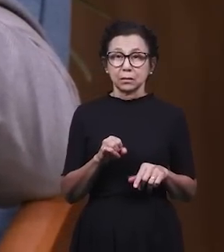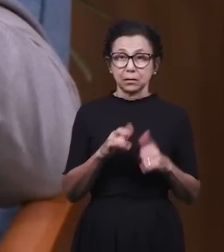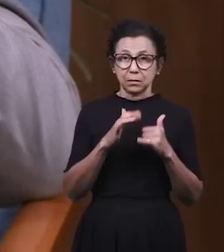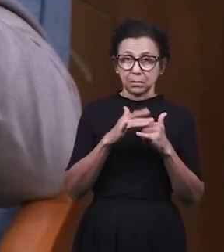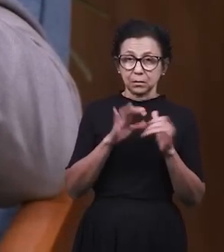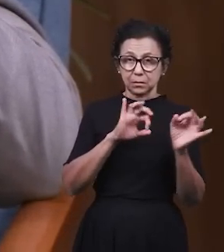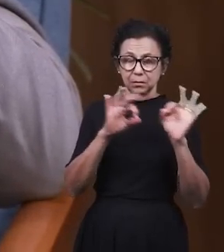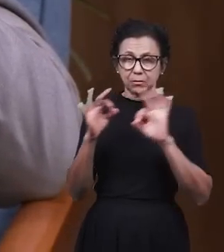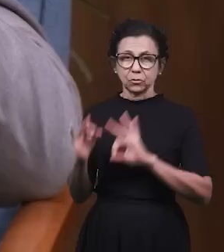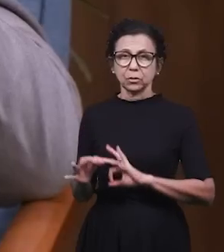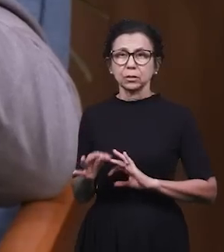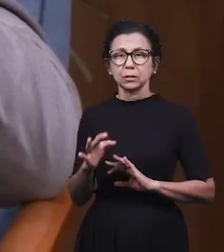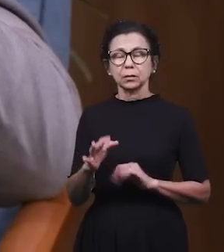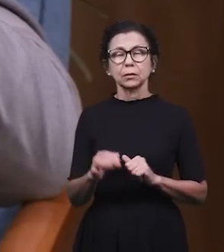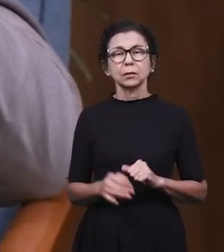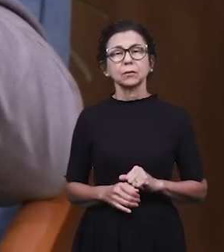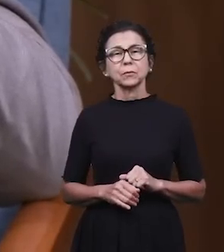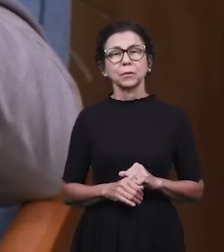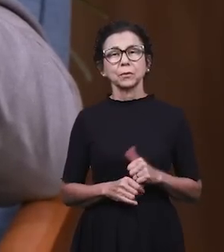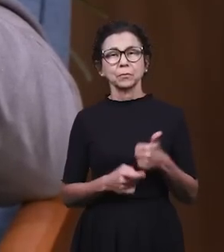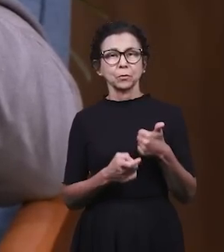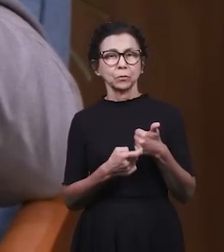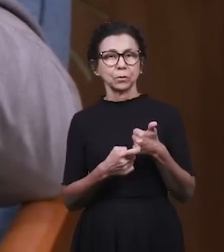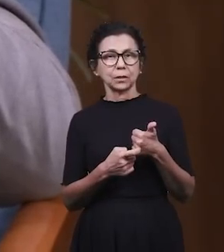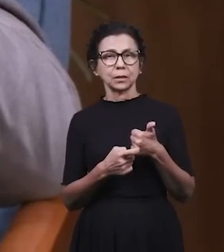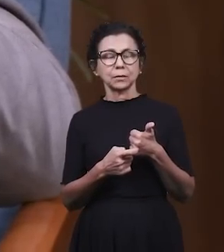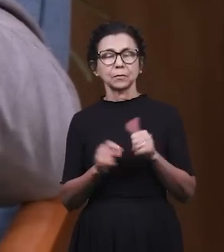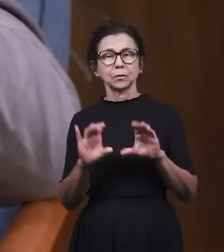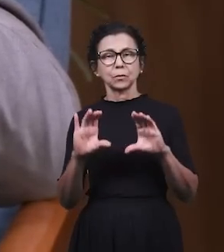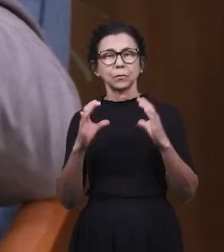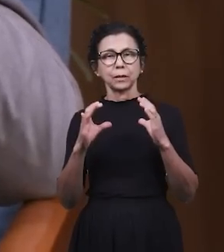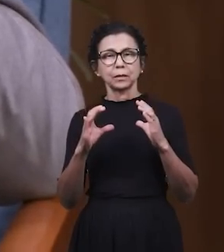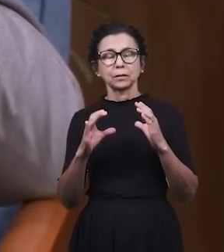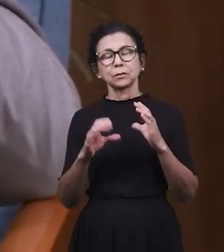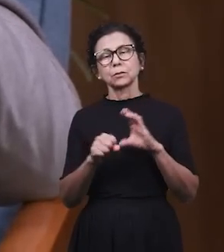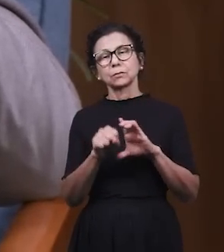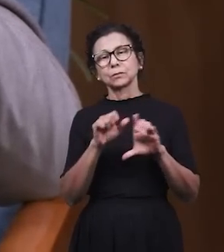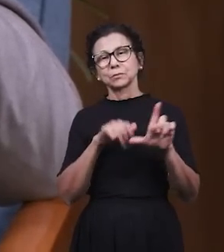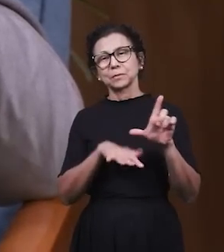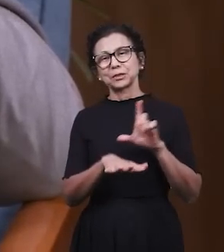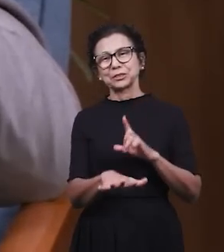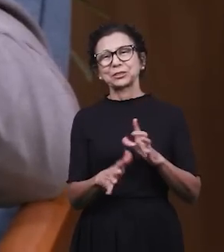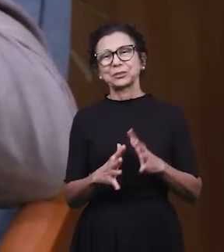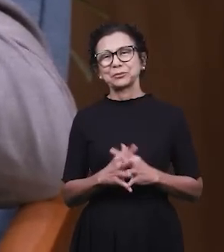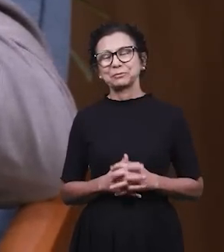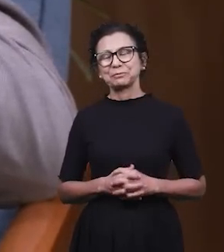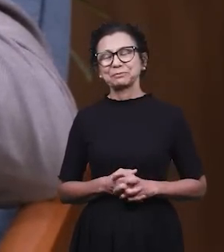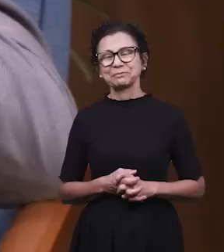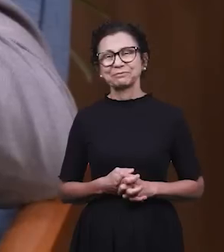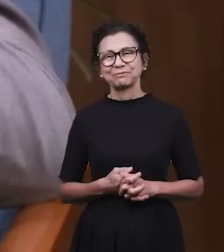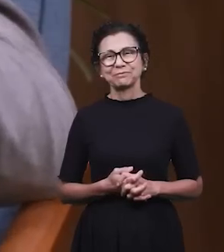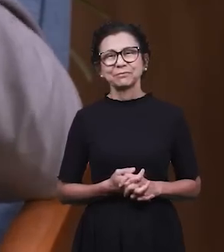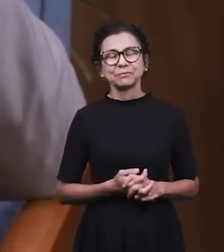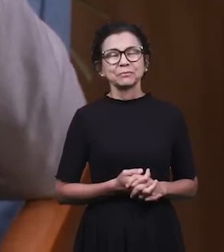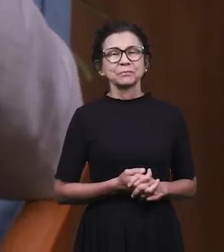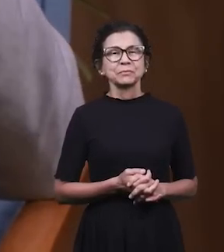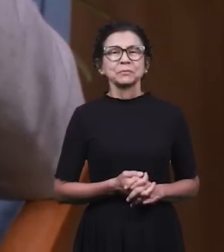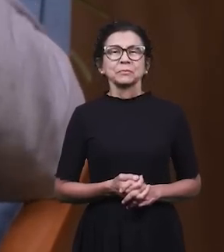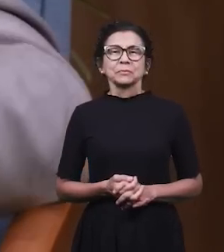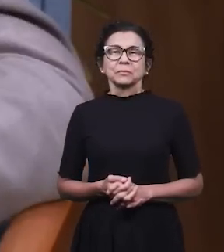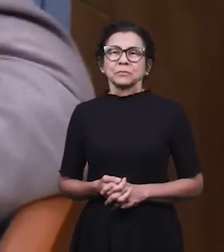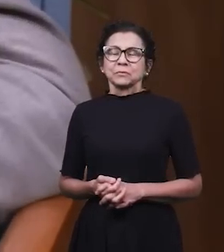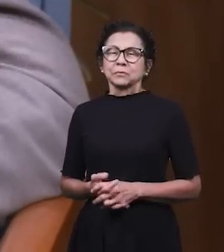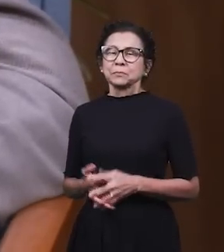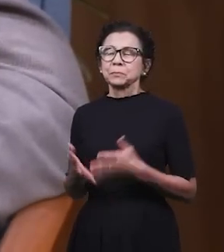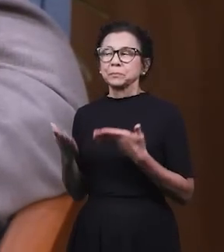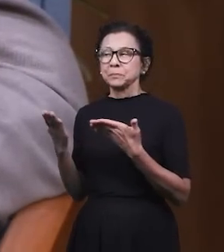Cs que a gente sempre chama atenção: curta, comente e compartilhe. Então, esse é o Anunciando o Evangelho Eterno. E aqui estão